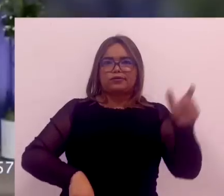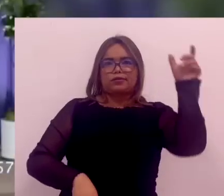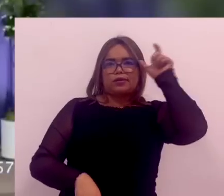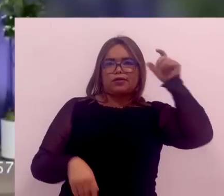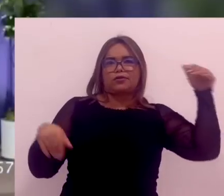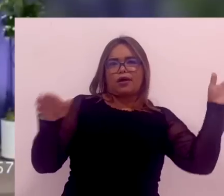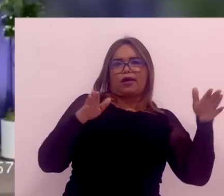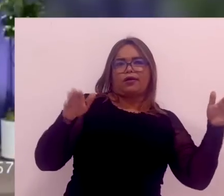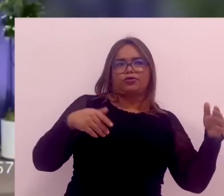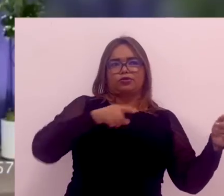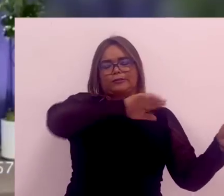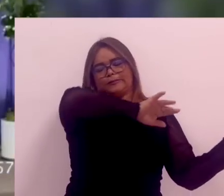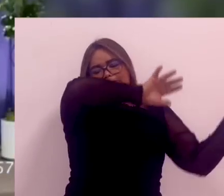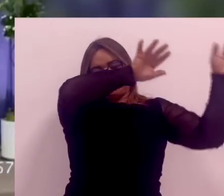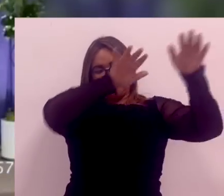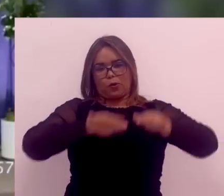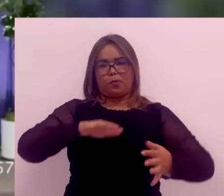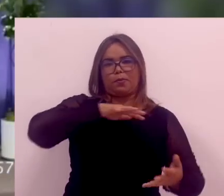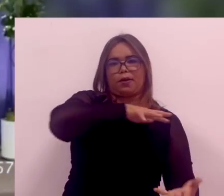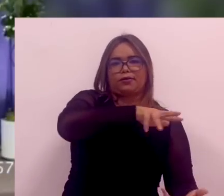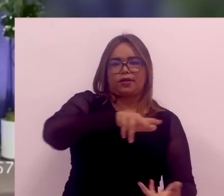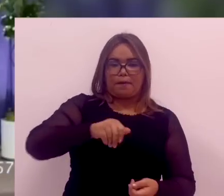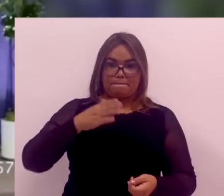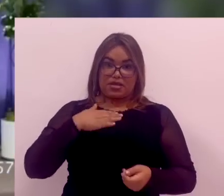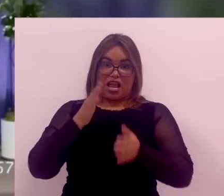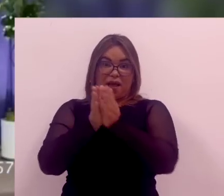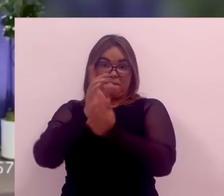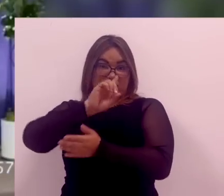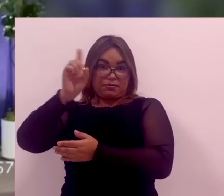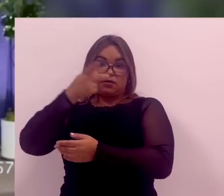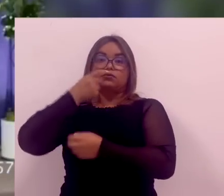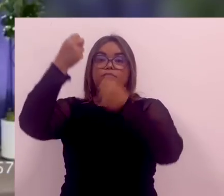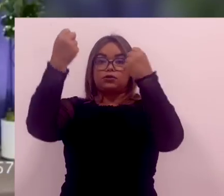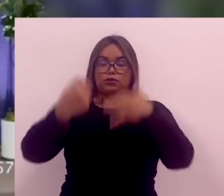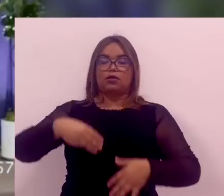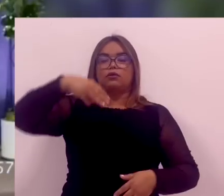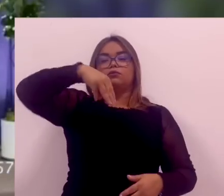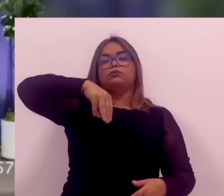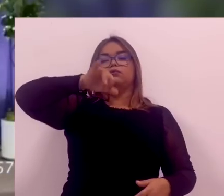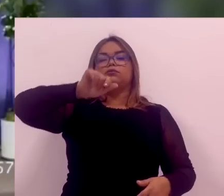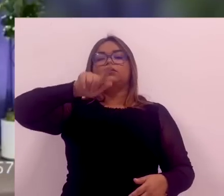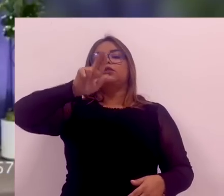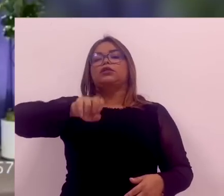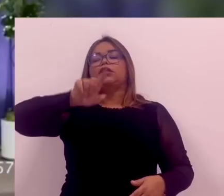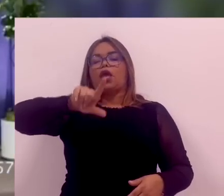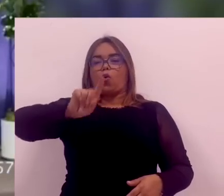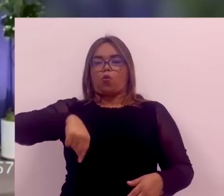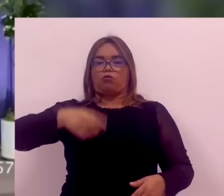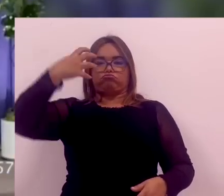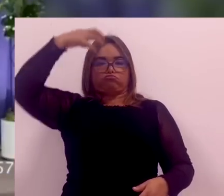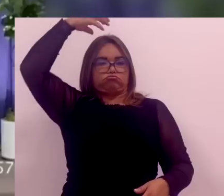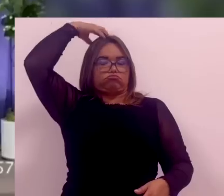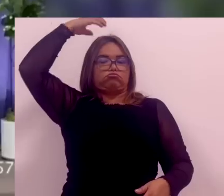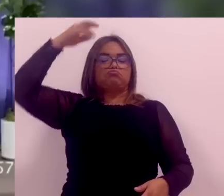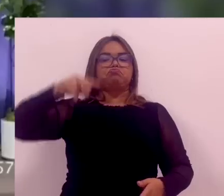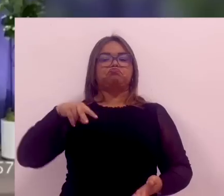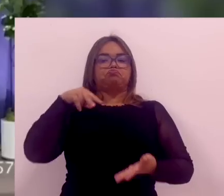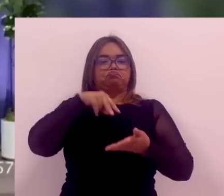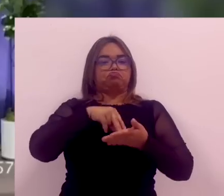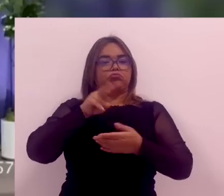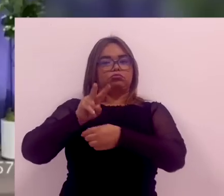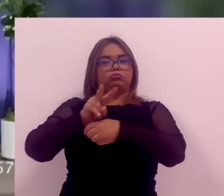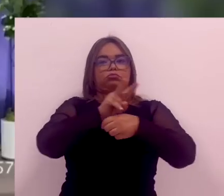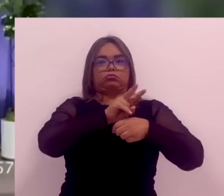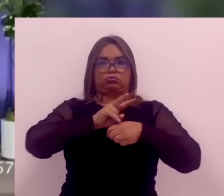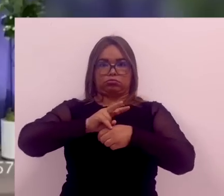E Lúcifer e seus anjos está estabelecendo o seu reino aqui embaixo. A minha Bíblia diz que Miguel é o príncipe